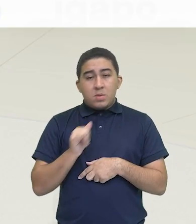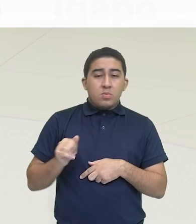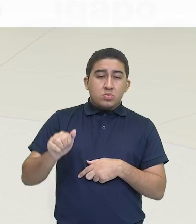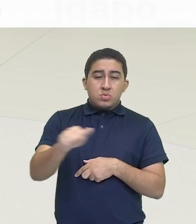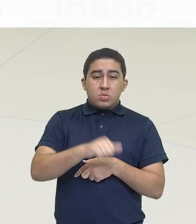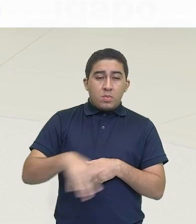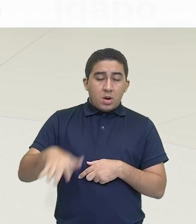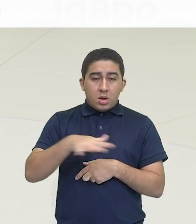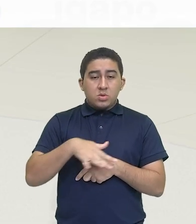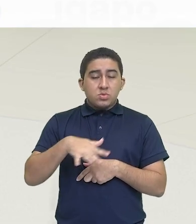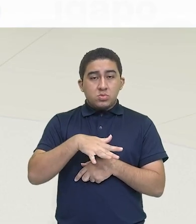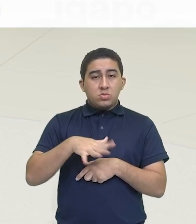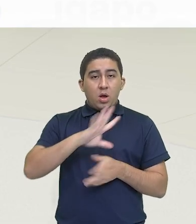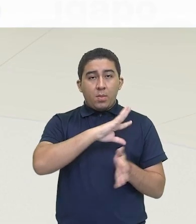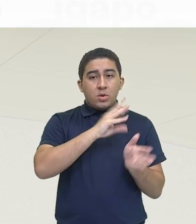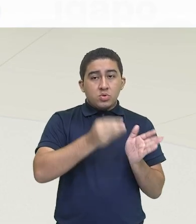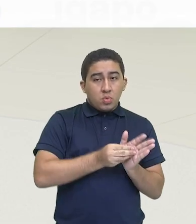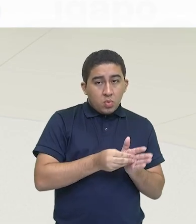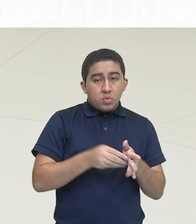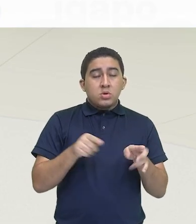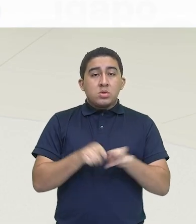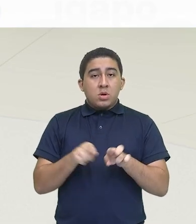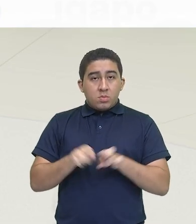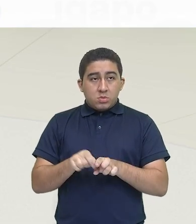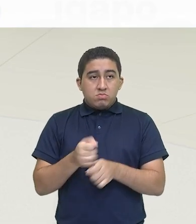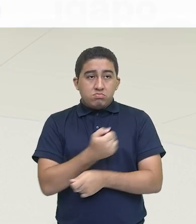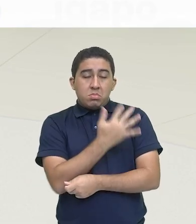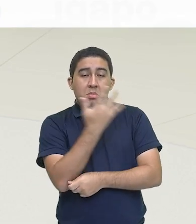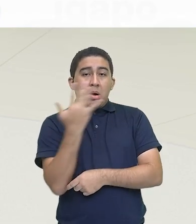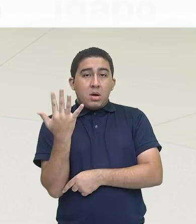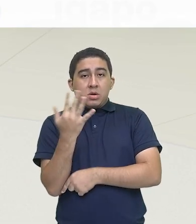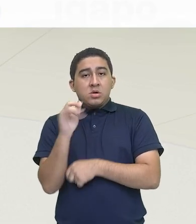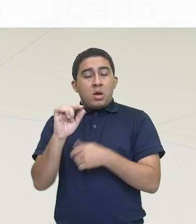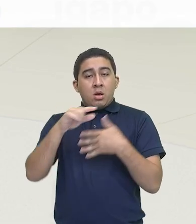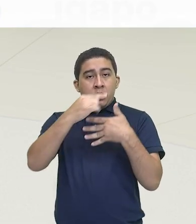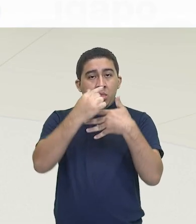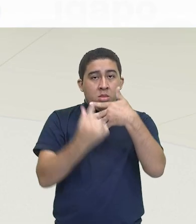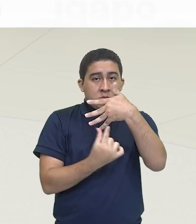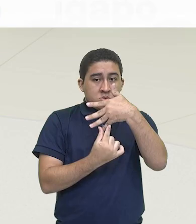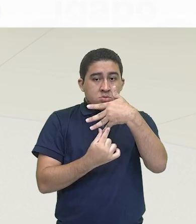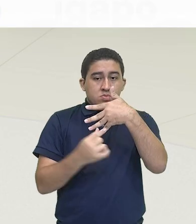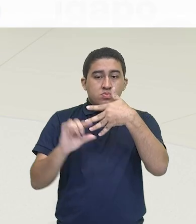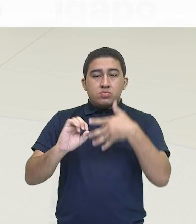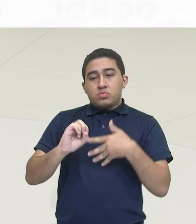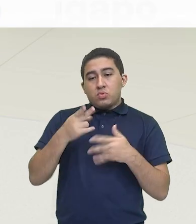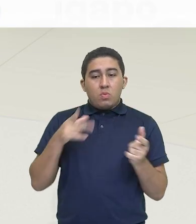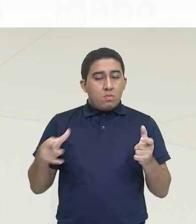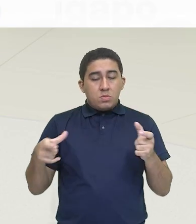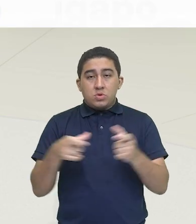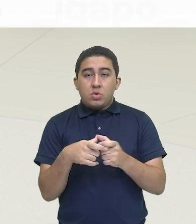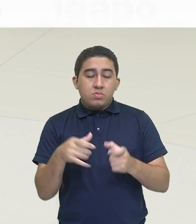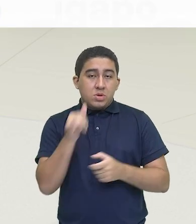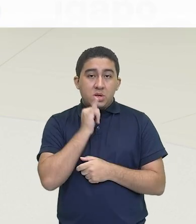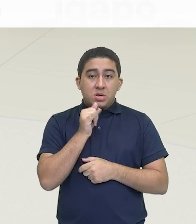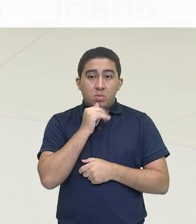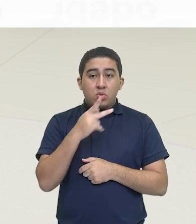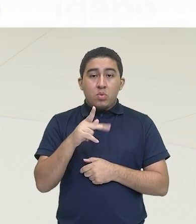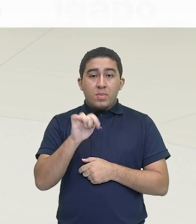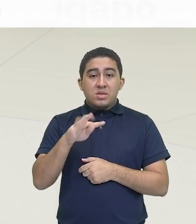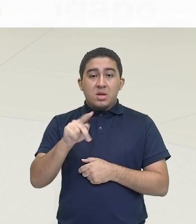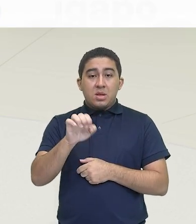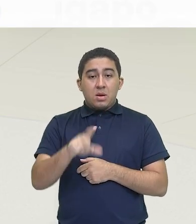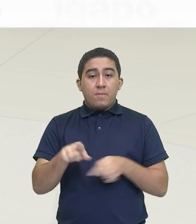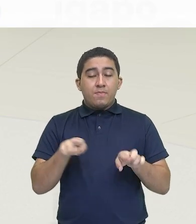bioma Amazônia, o bioma Mata Atlântica, ou pequenas extensões, como o bioma Pantanal e